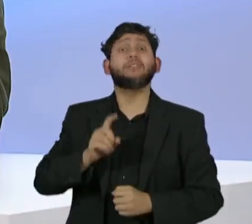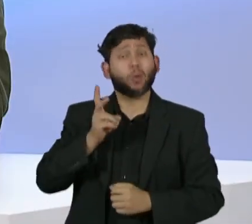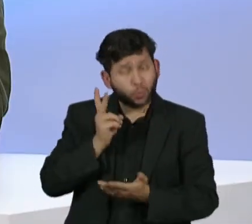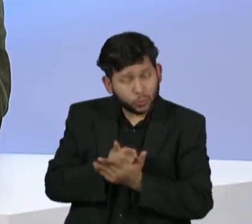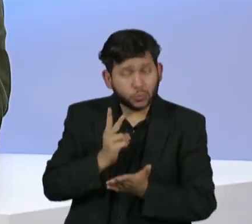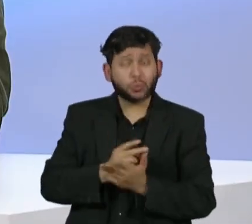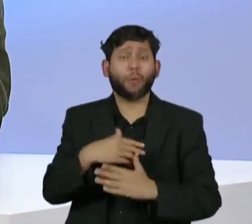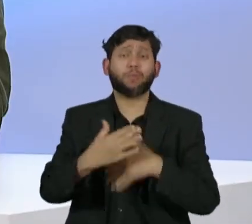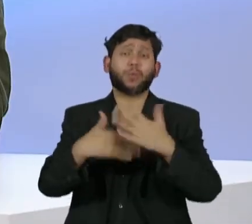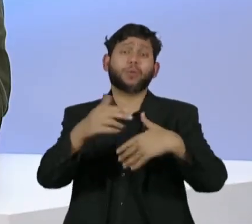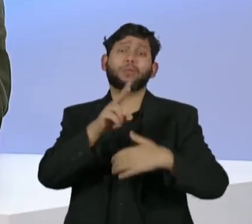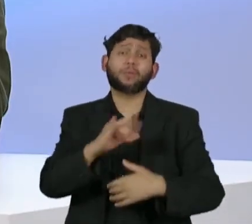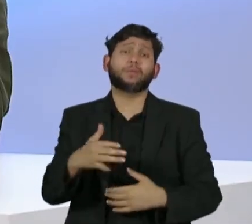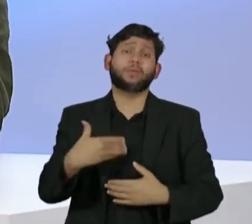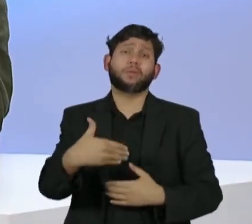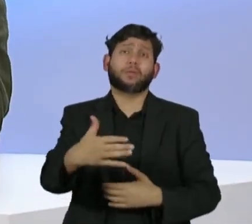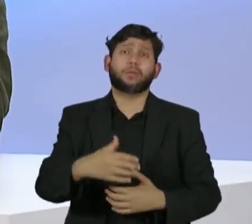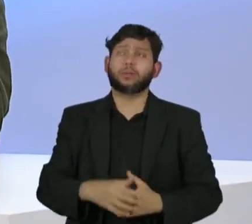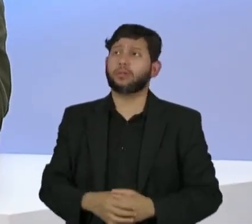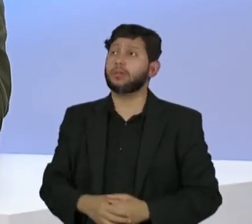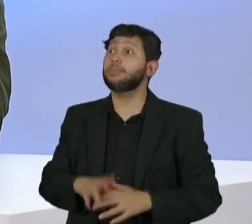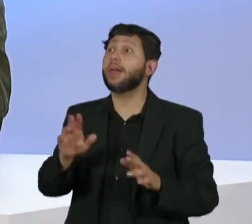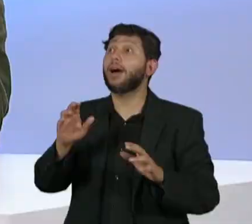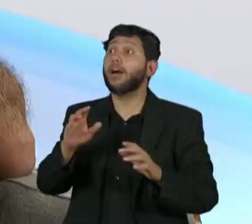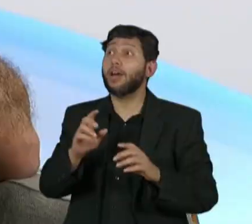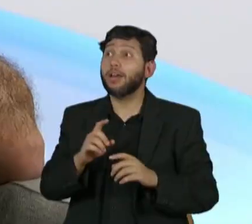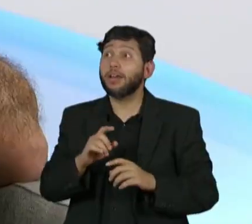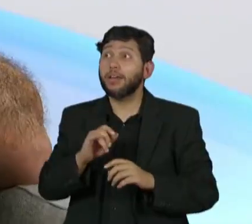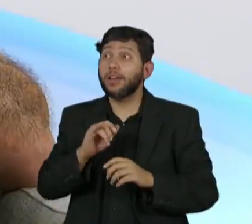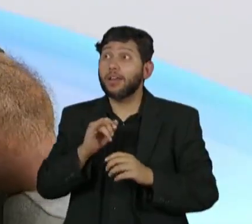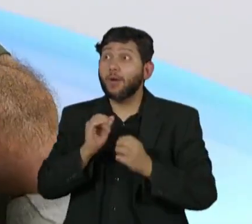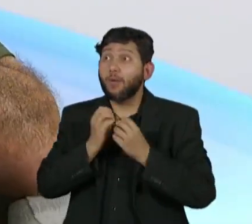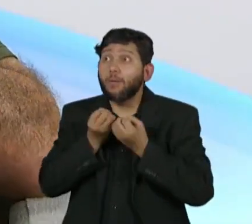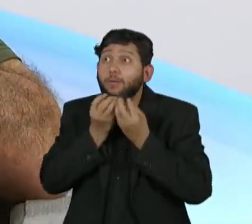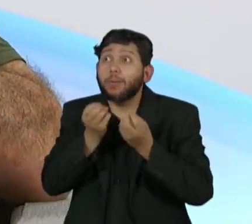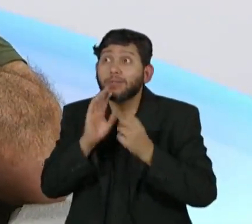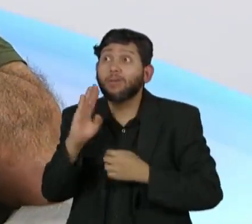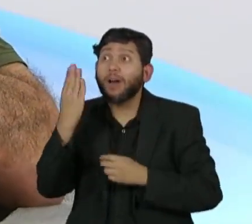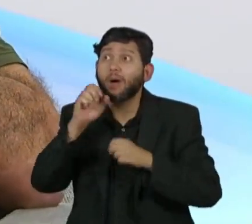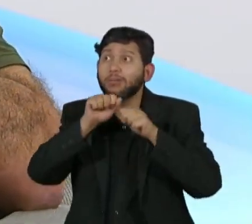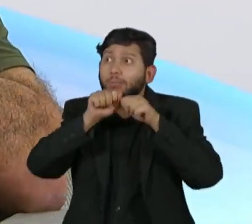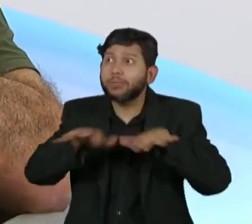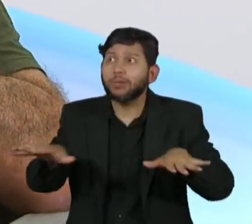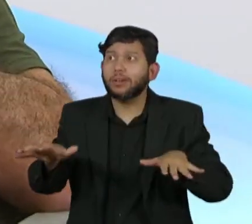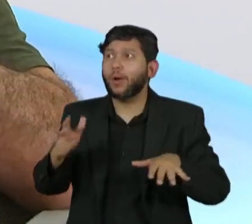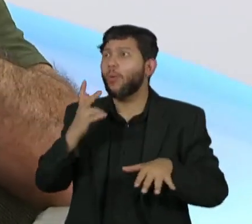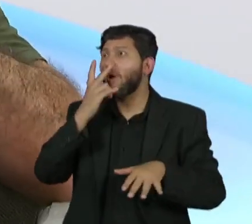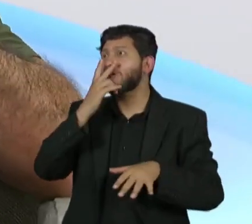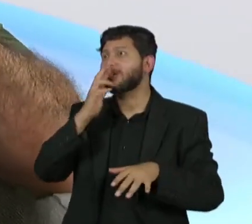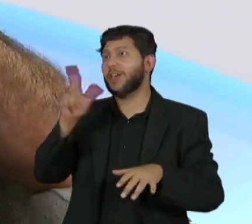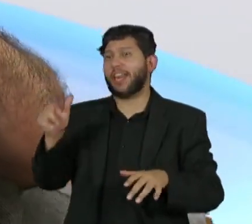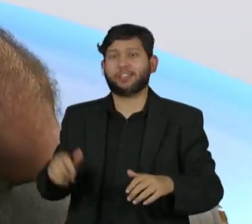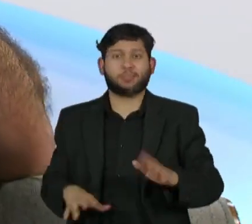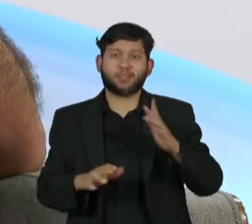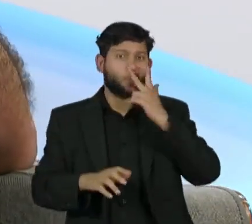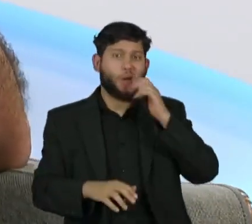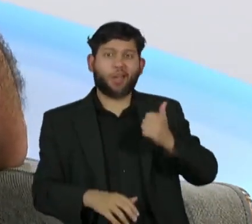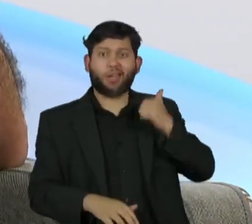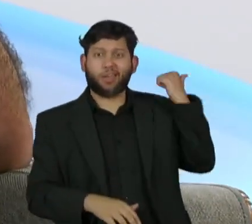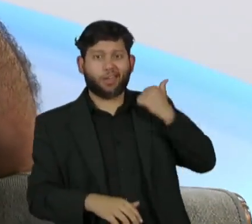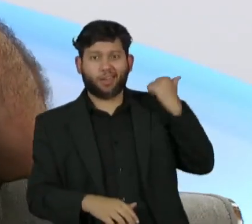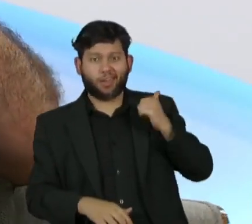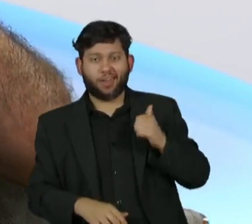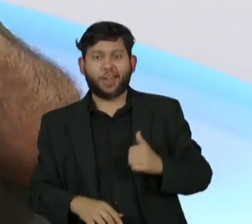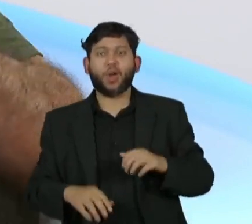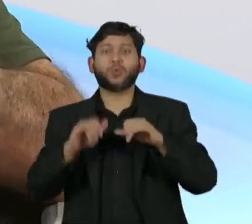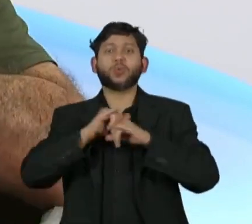evoluir tudo que a gente tá pensando aqui aí outra coisa completamente diferente mas nós estamos no departamento do pl das